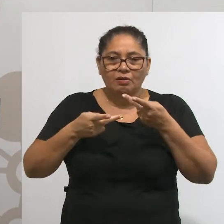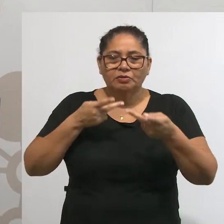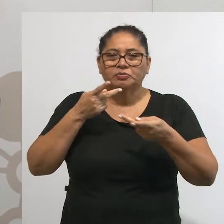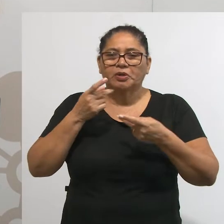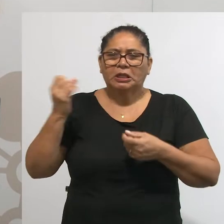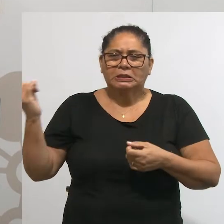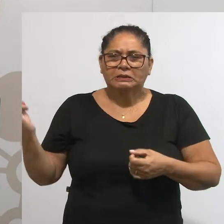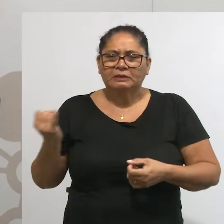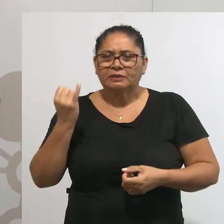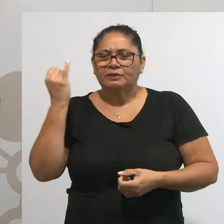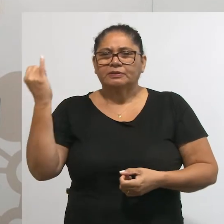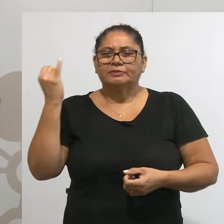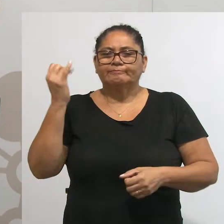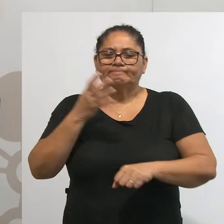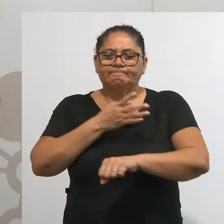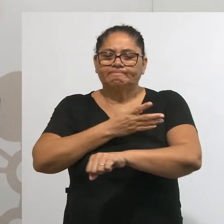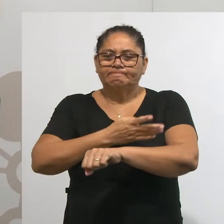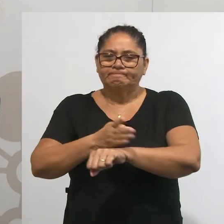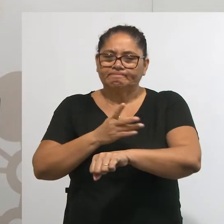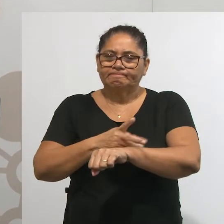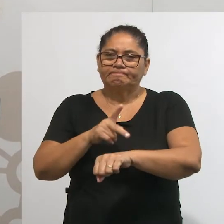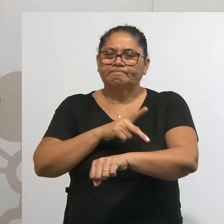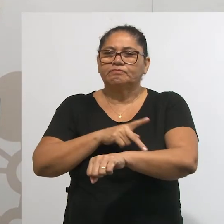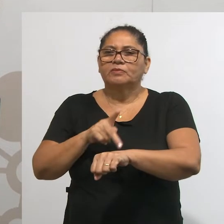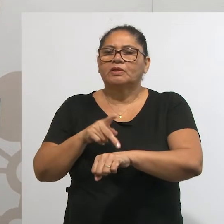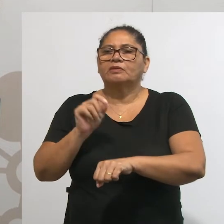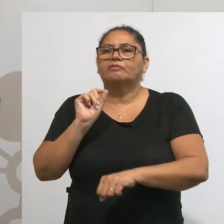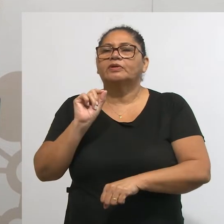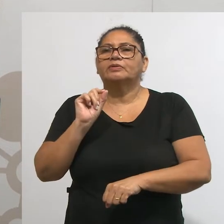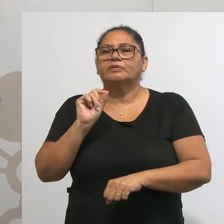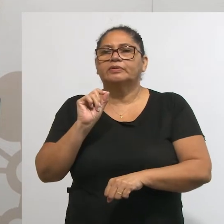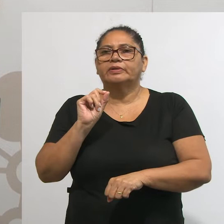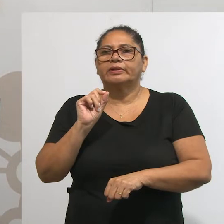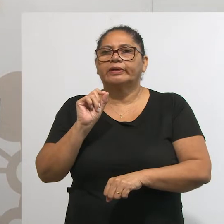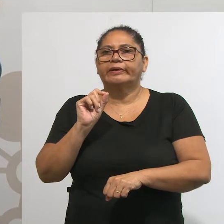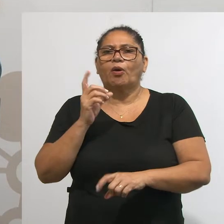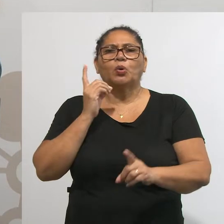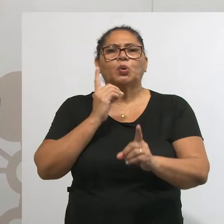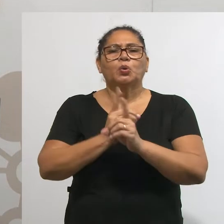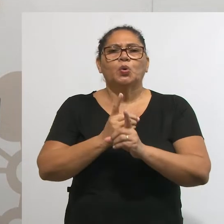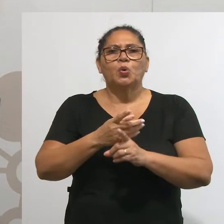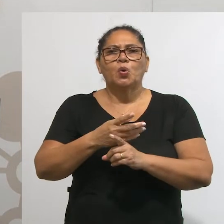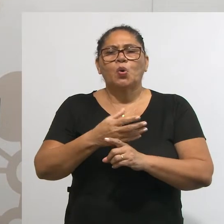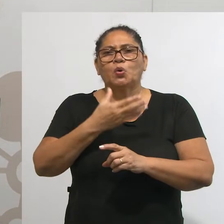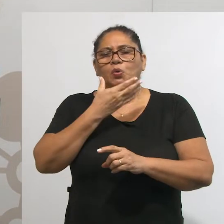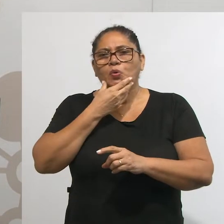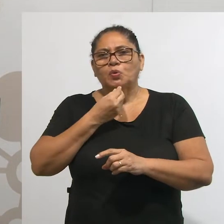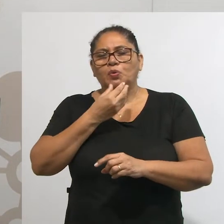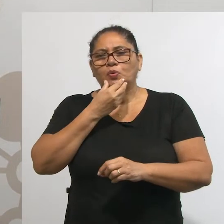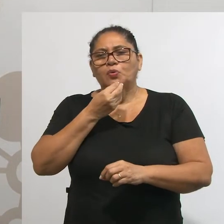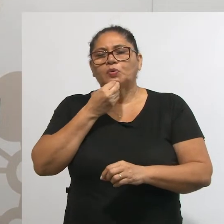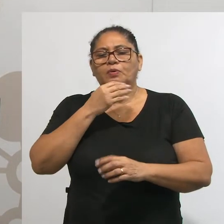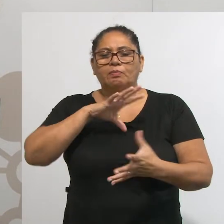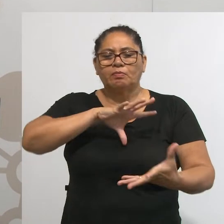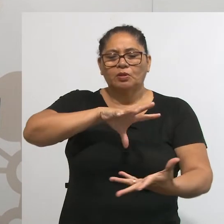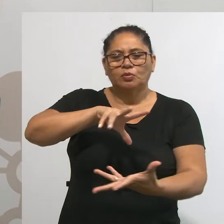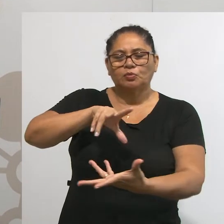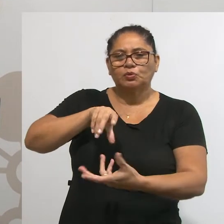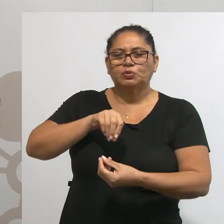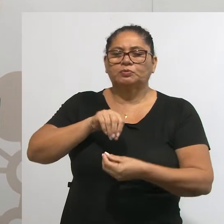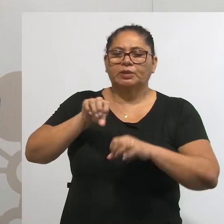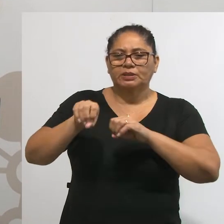era essencial na prática pedagógica, e ele diz assim, o diálogo é o encontro entre os homens, que são mediatizados pelo mundo